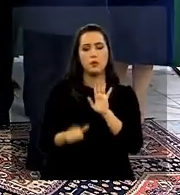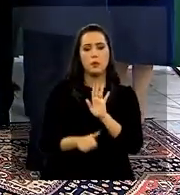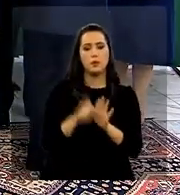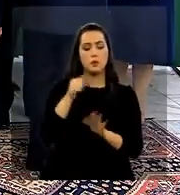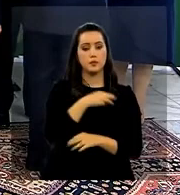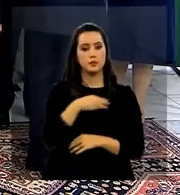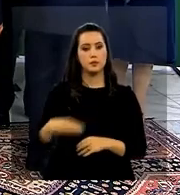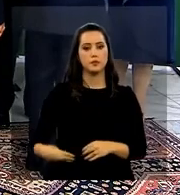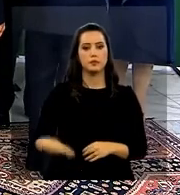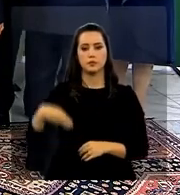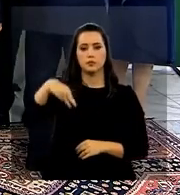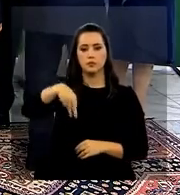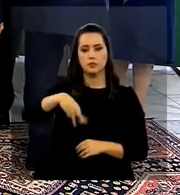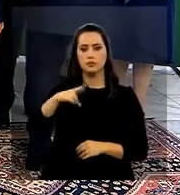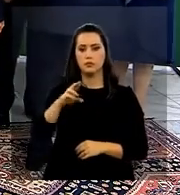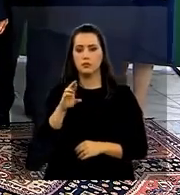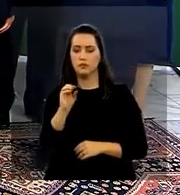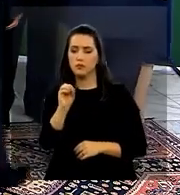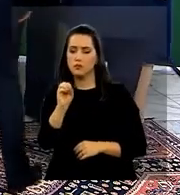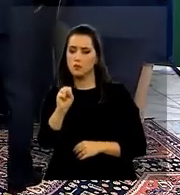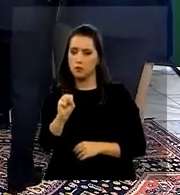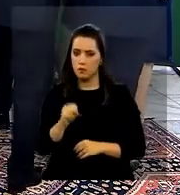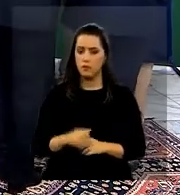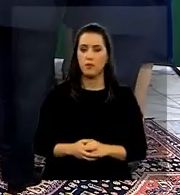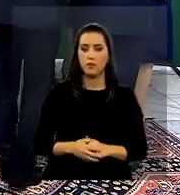de Marrocos.